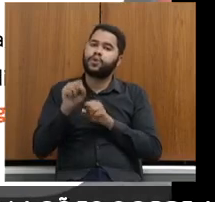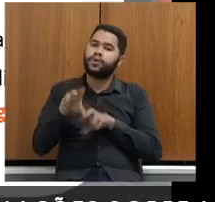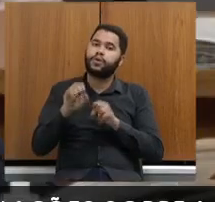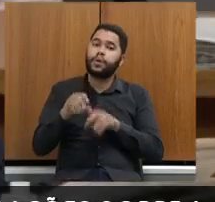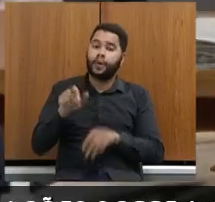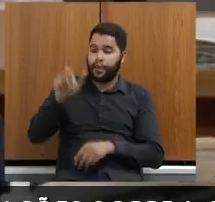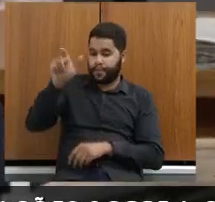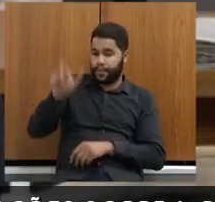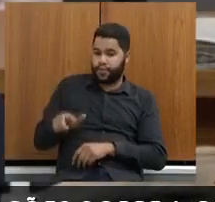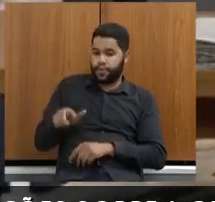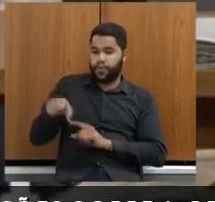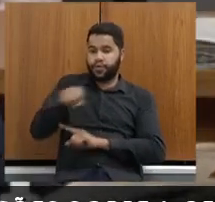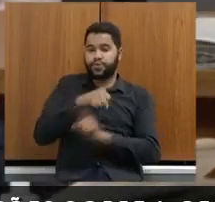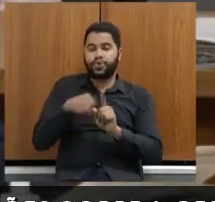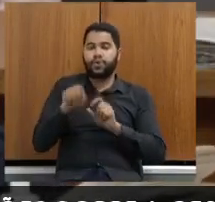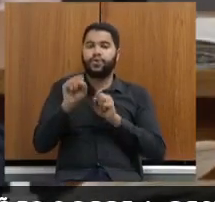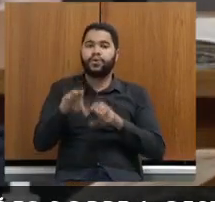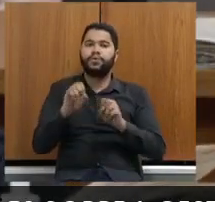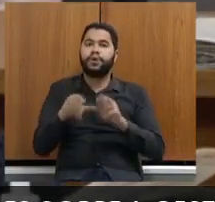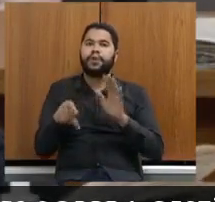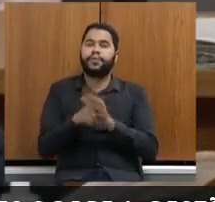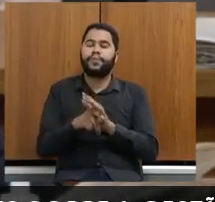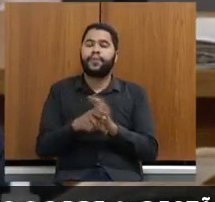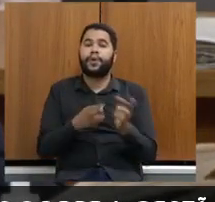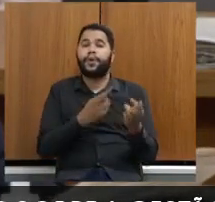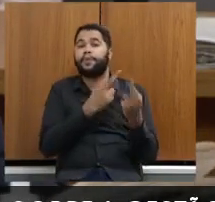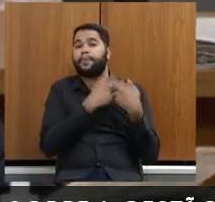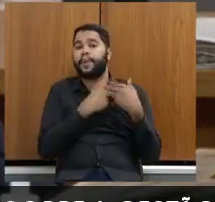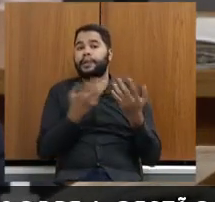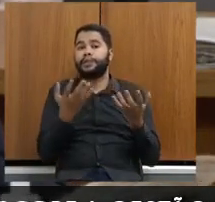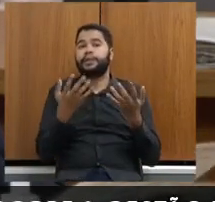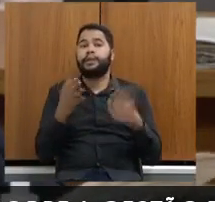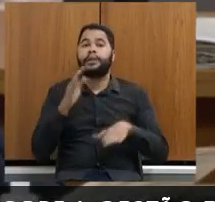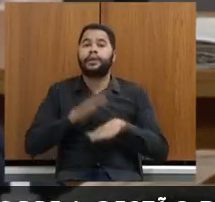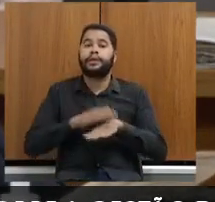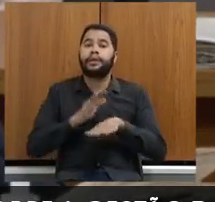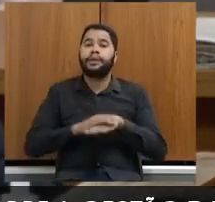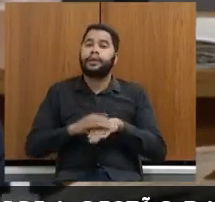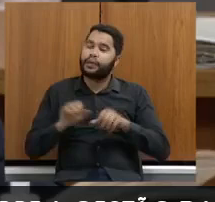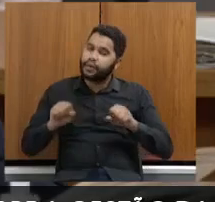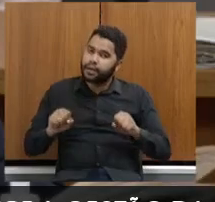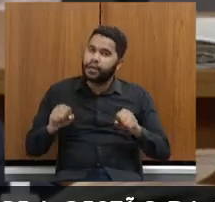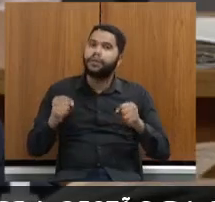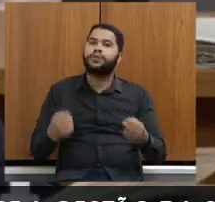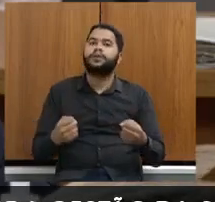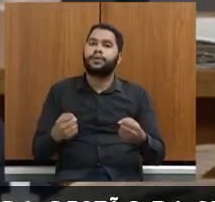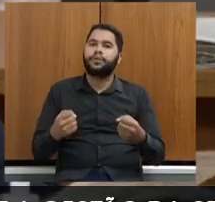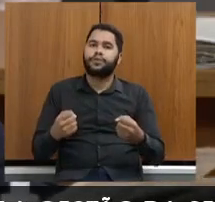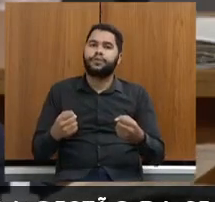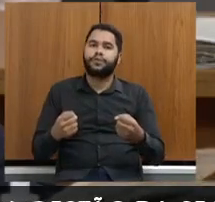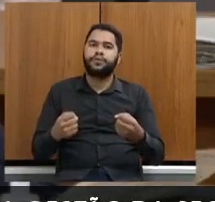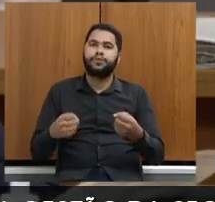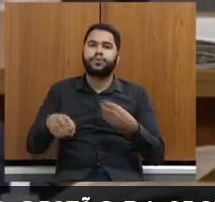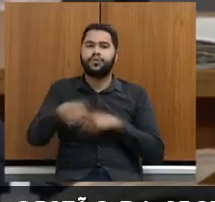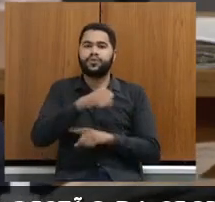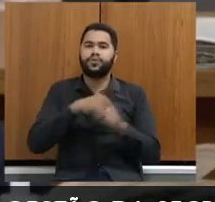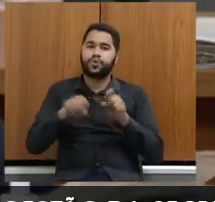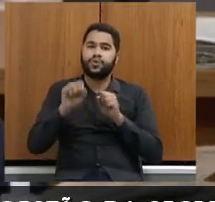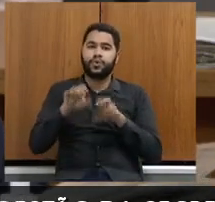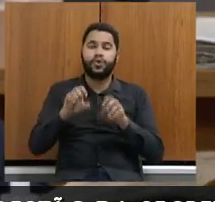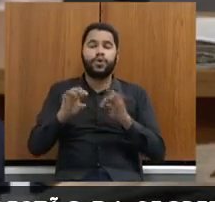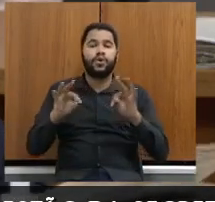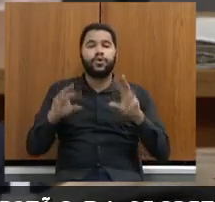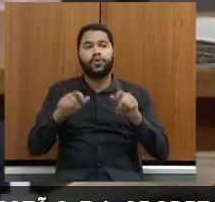agente socioeducativo ele vai ficar justamente com a parte que ele quer que a parte de segurança é fácil aplicativo